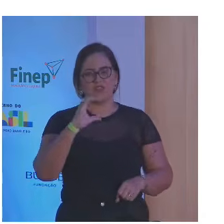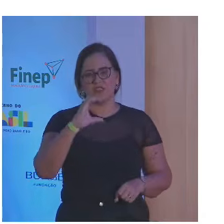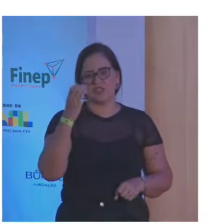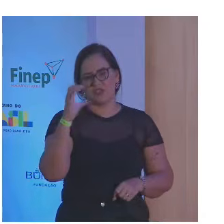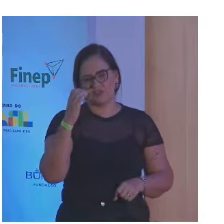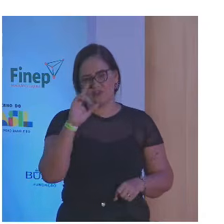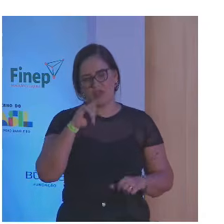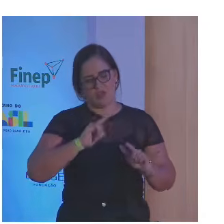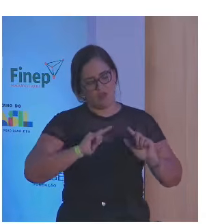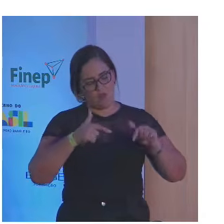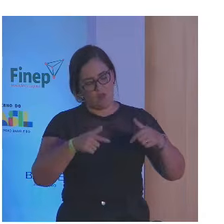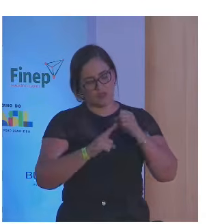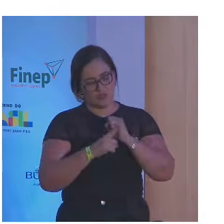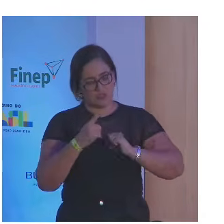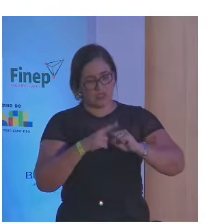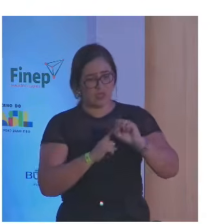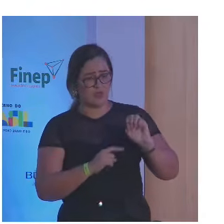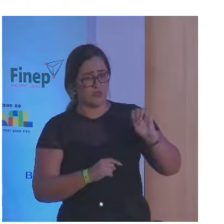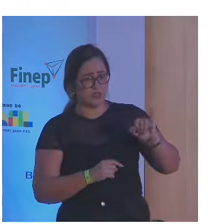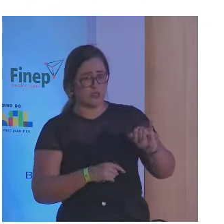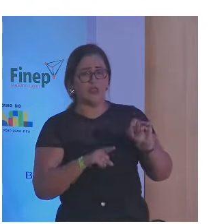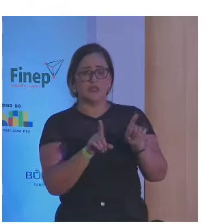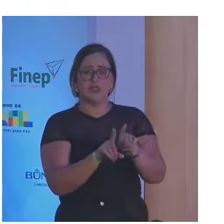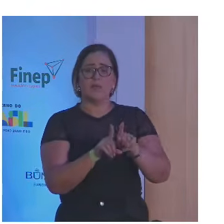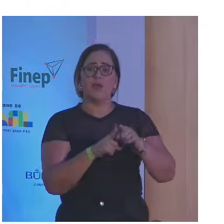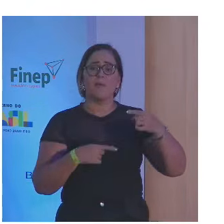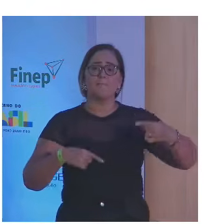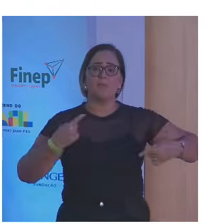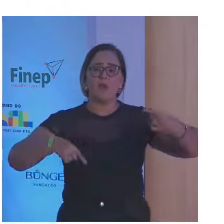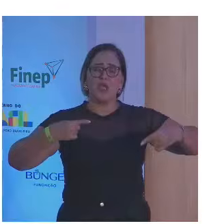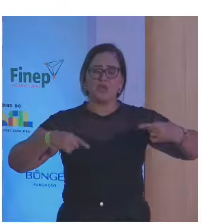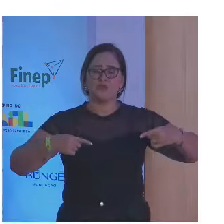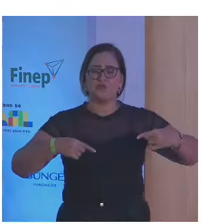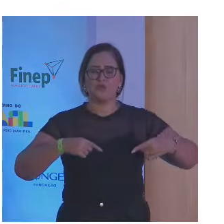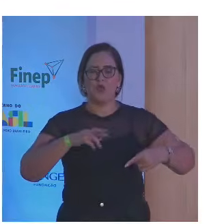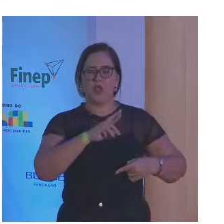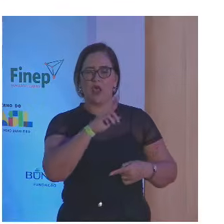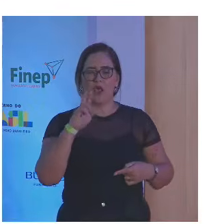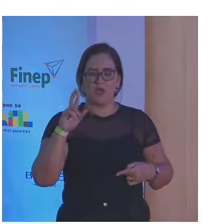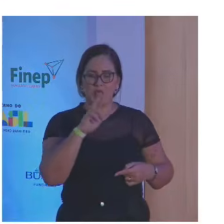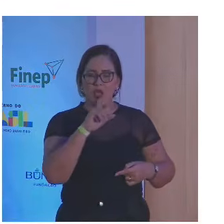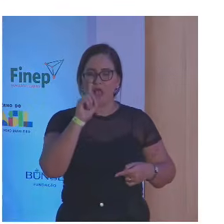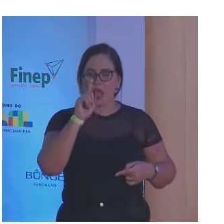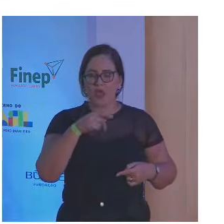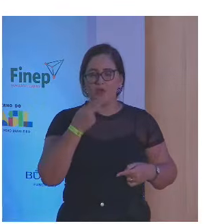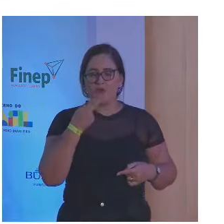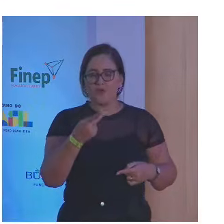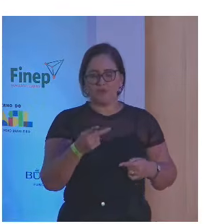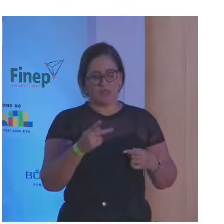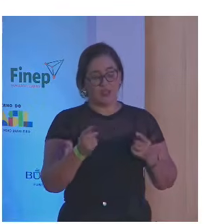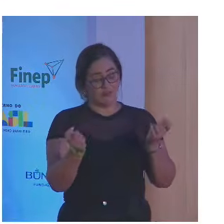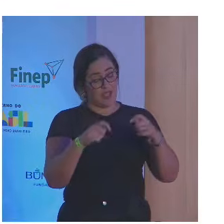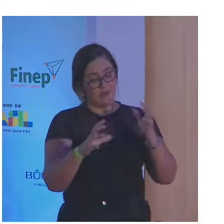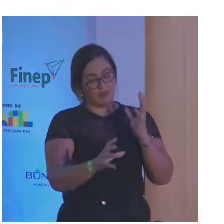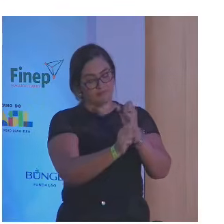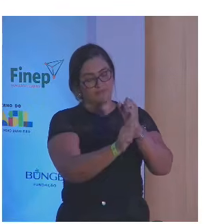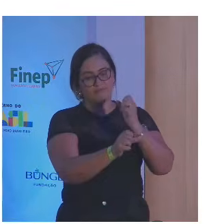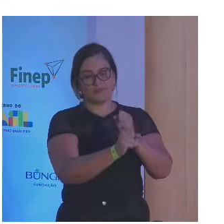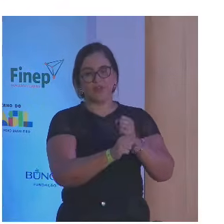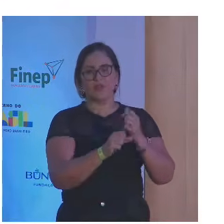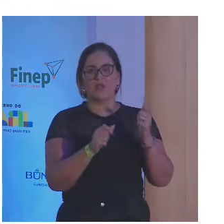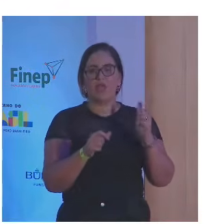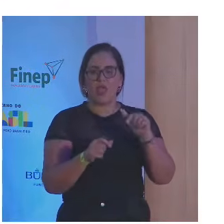científica é um ato social, se é um ato social, também é um ato político, ele é observável, ele é mensurável e ele é